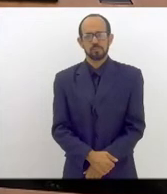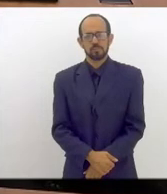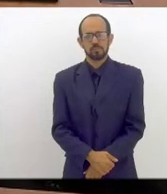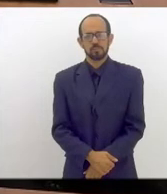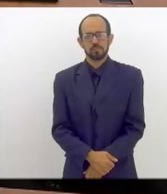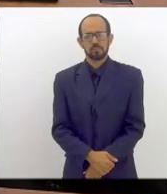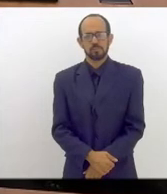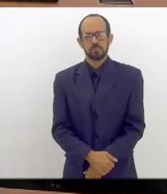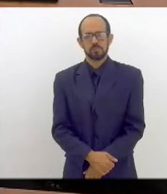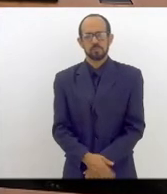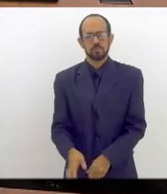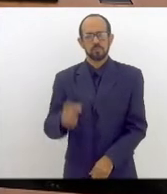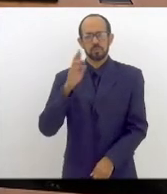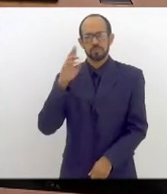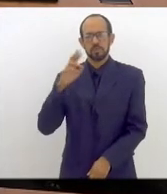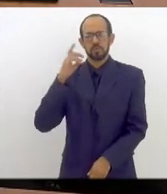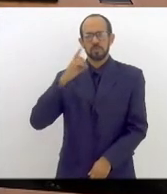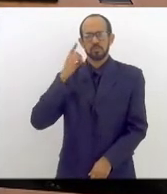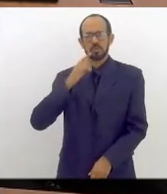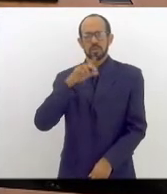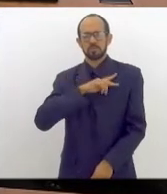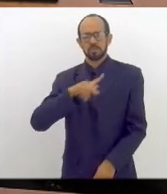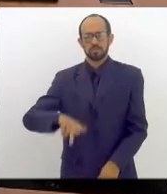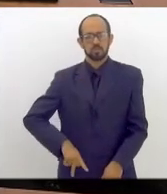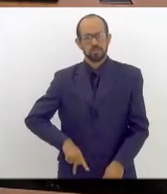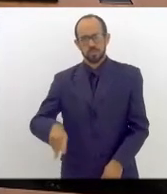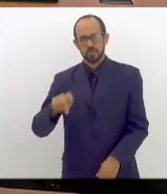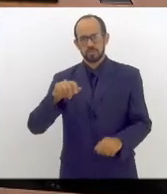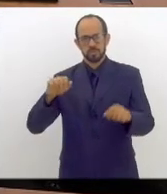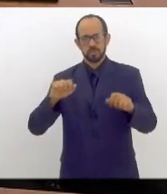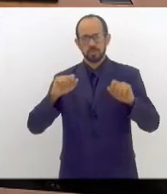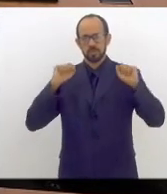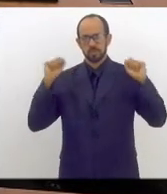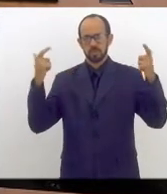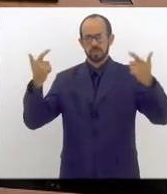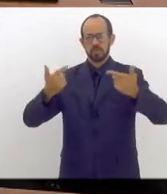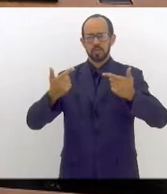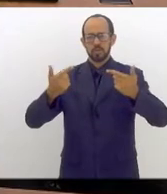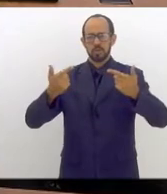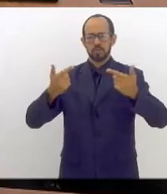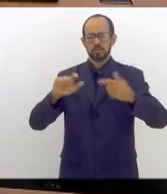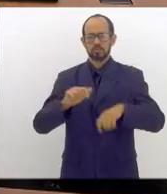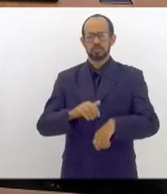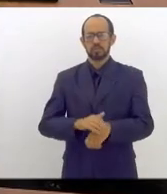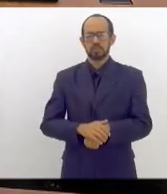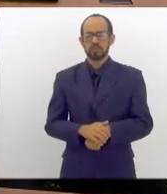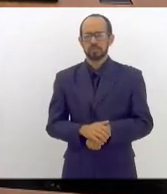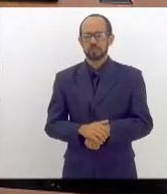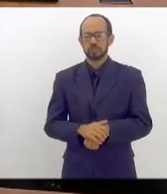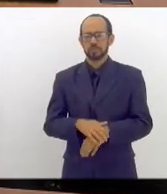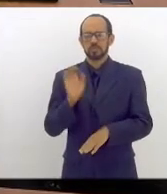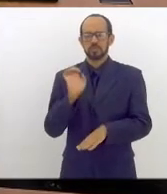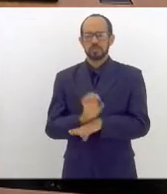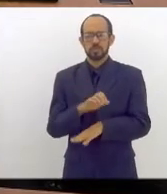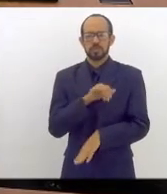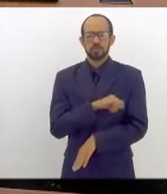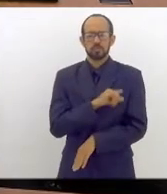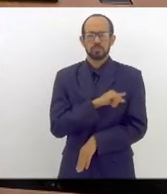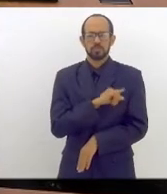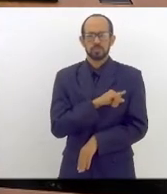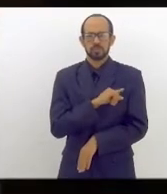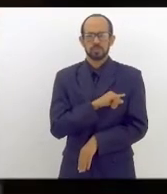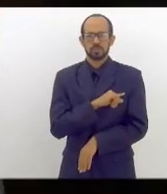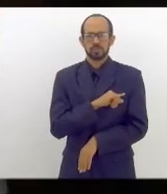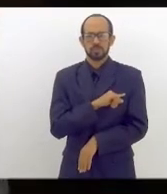senhor Deputado presidente da Assembleia Legislativa do Estado do Rio de Janeiro